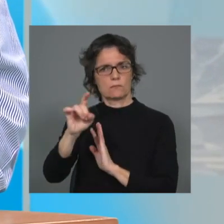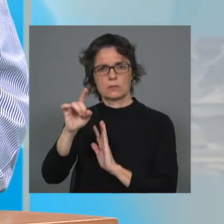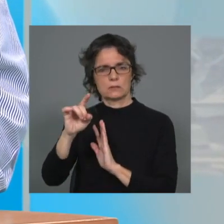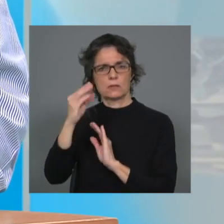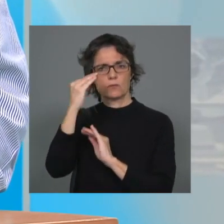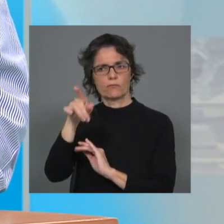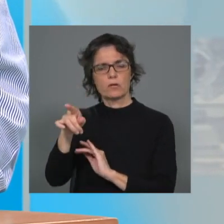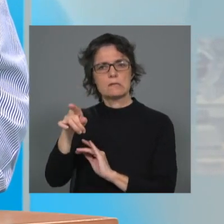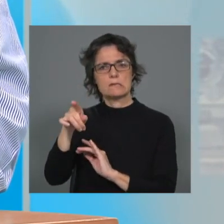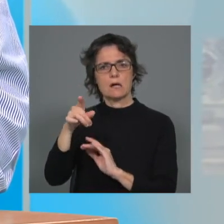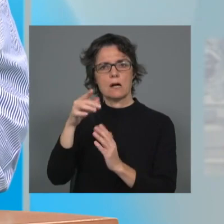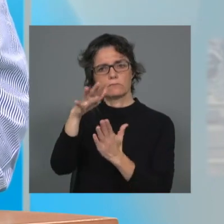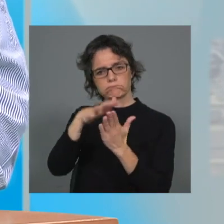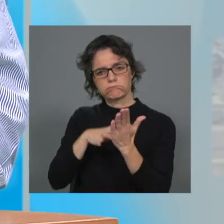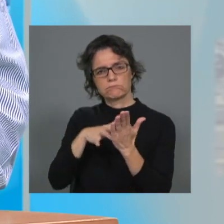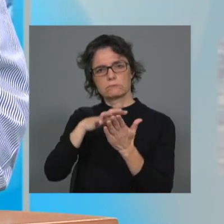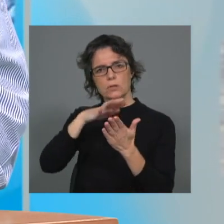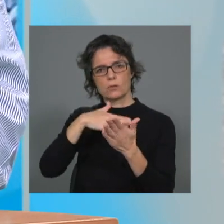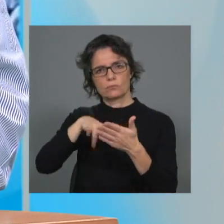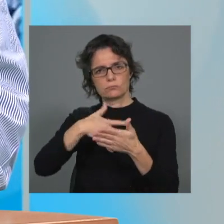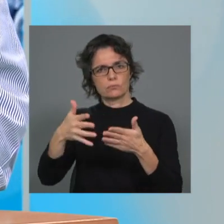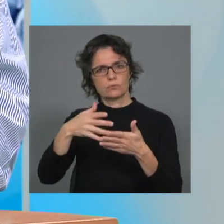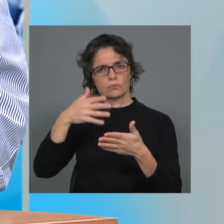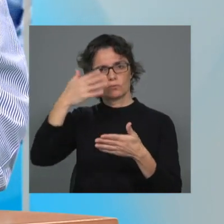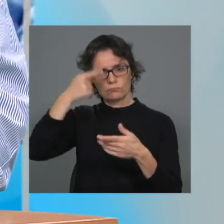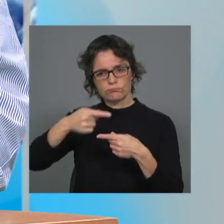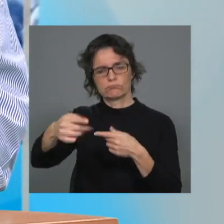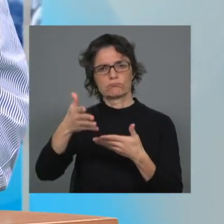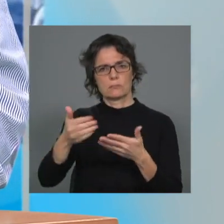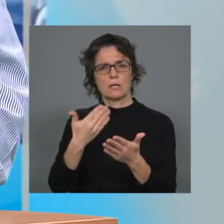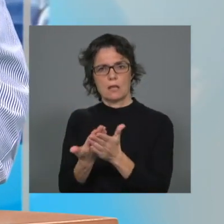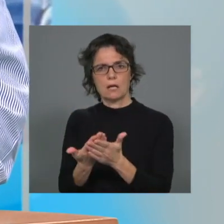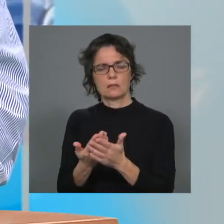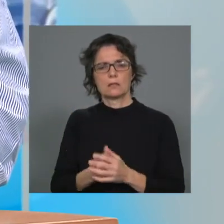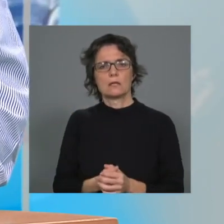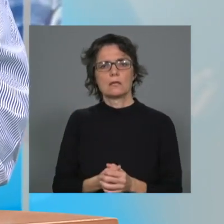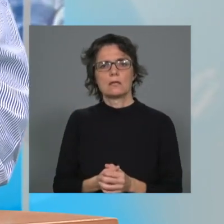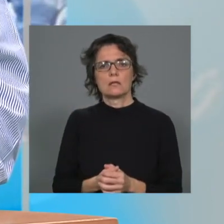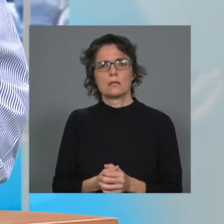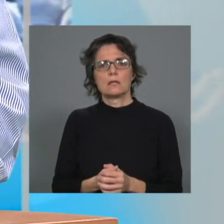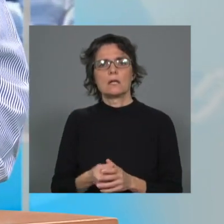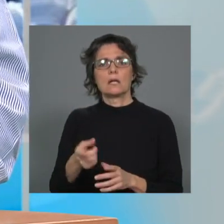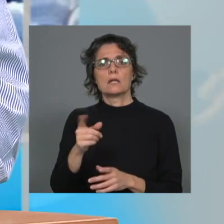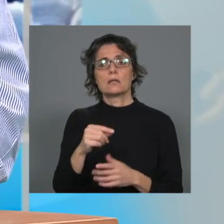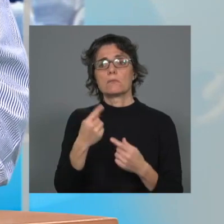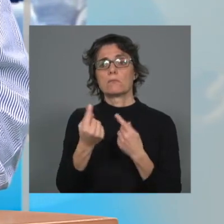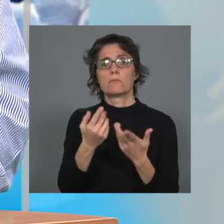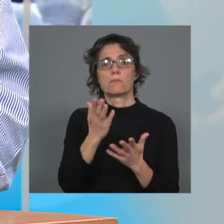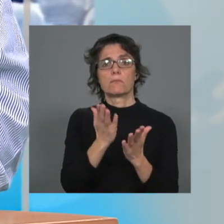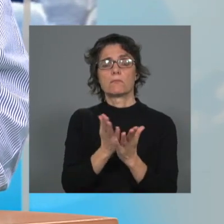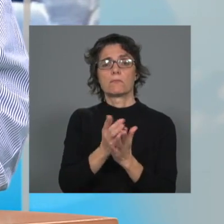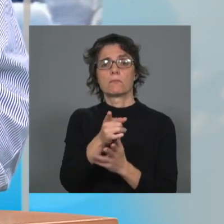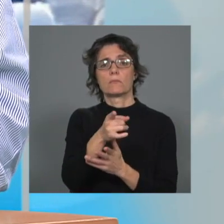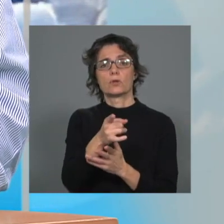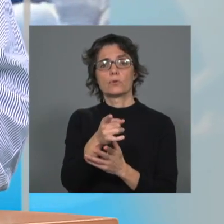têm por obrigação de assegurar dias de aprendizagem. Como os colégios normalmente começam